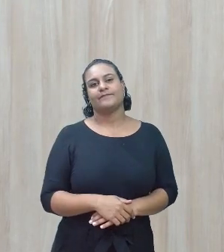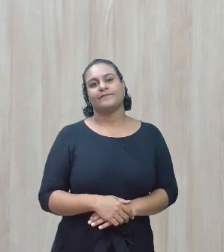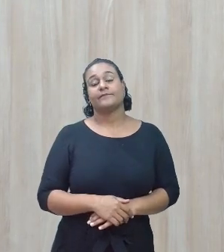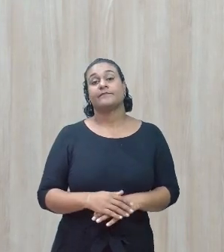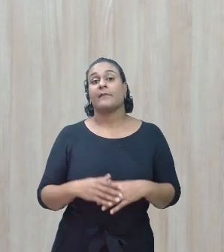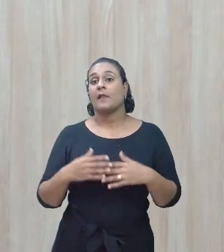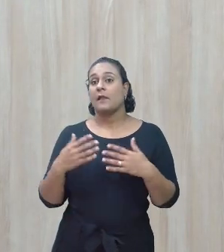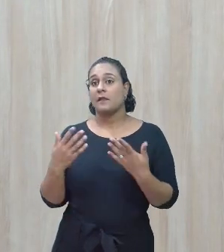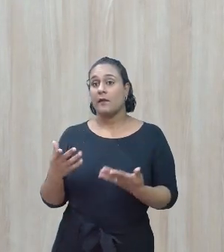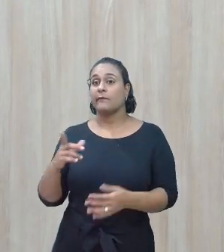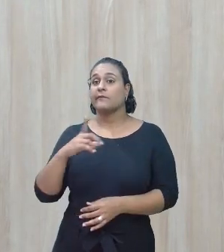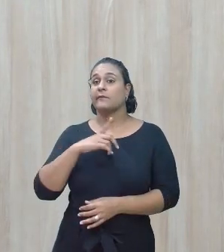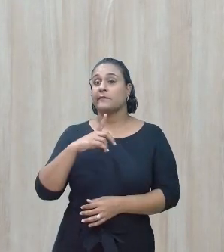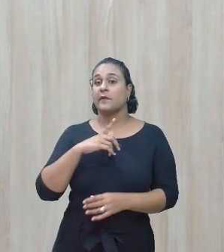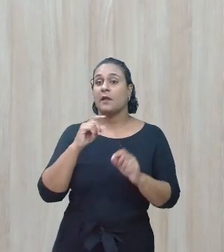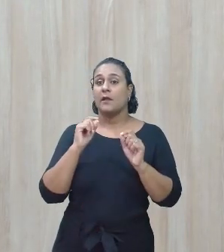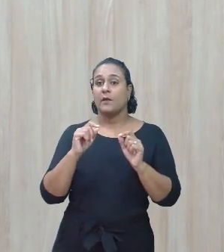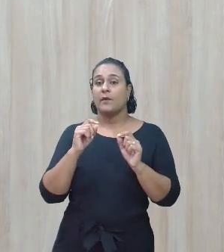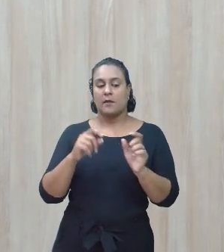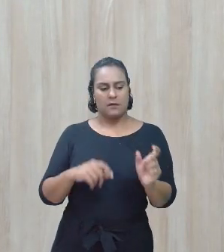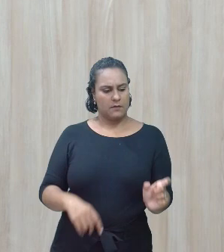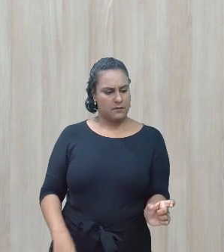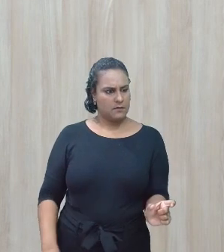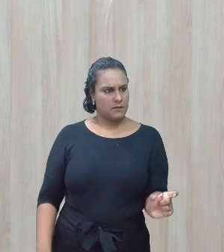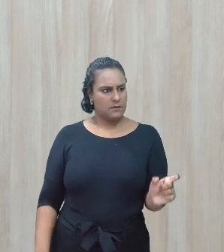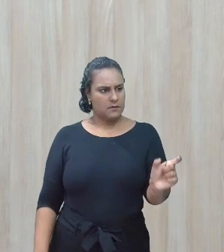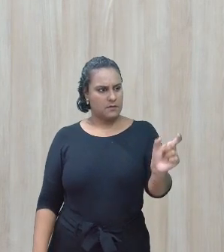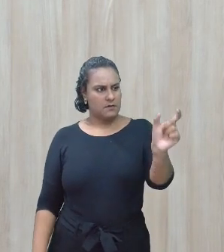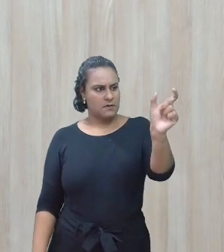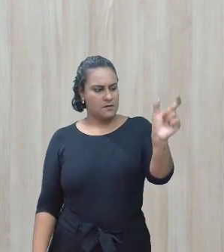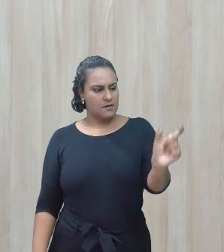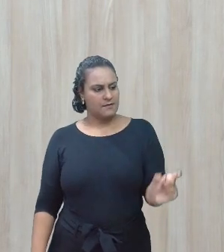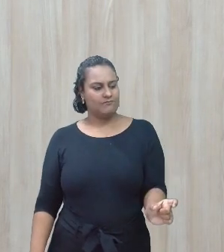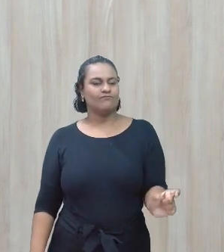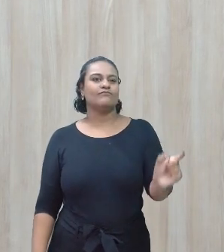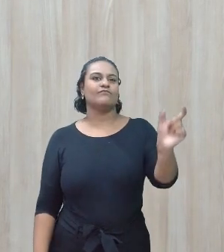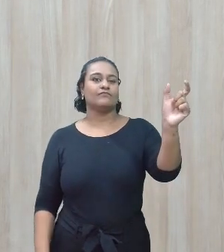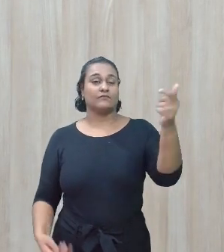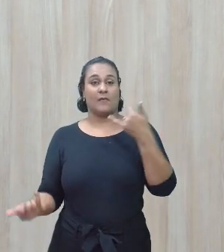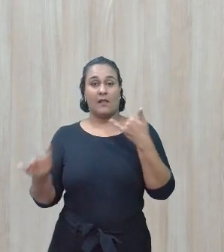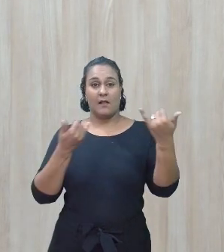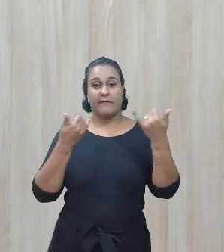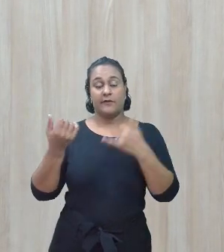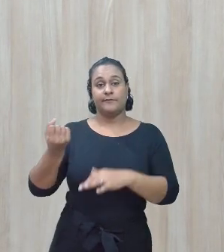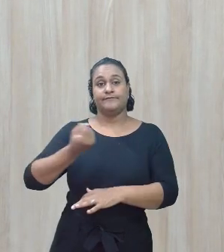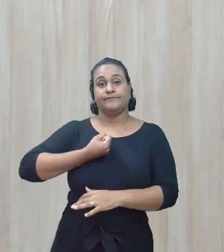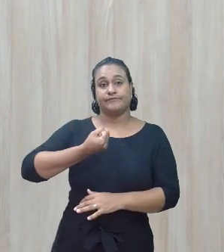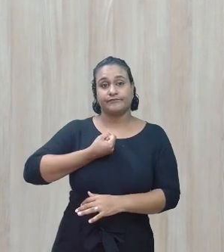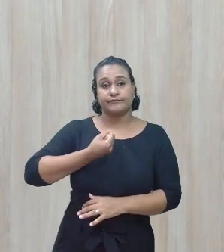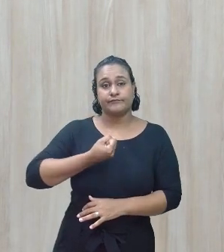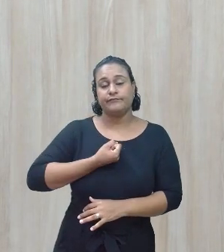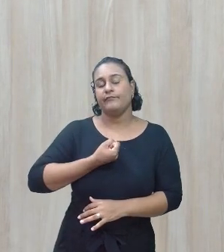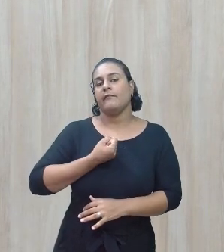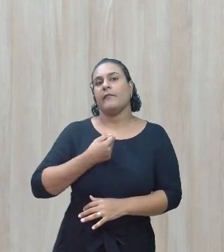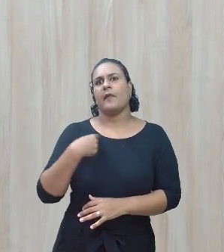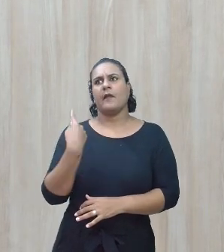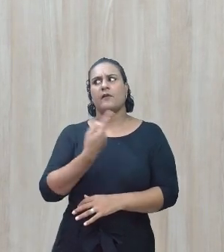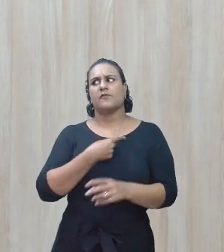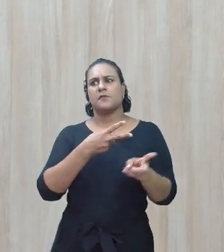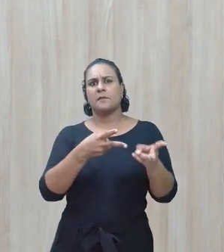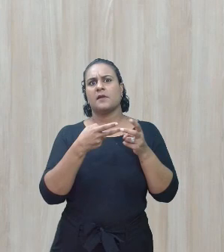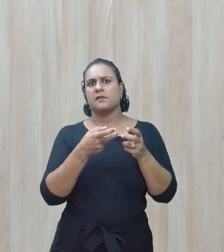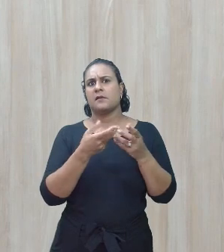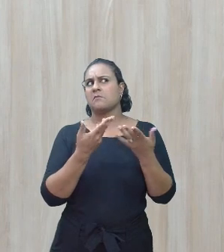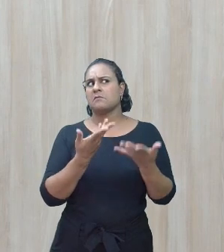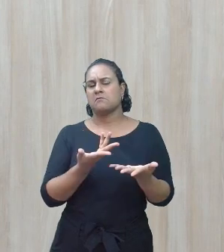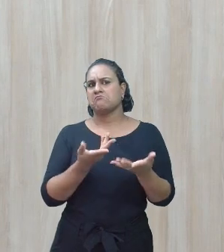Ainda assim, existe aqui, ó, nessa altura, né, nessa vertical, as informações numéricas que dão para a gente a noção de onde